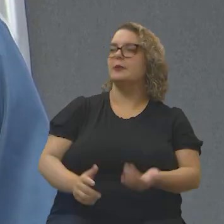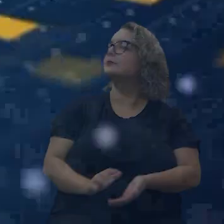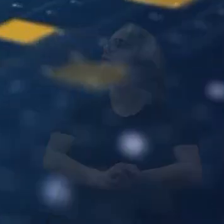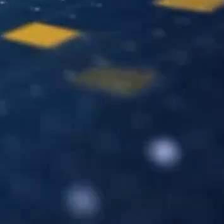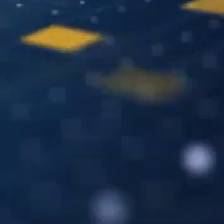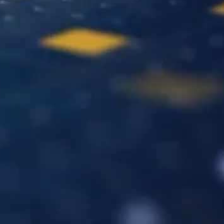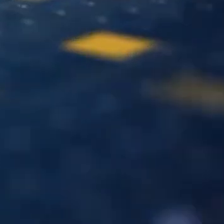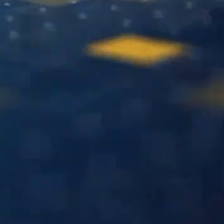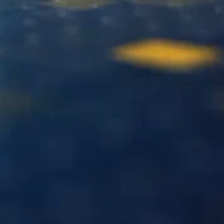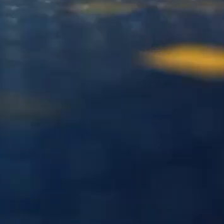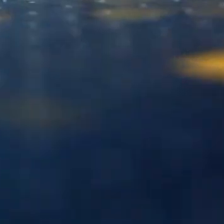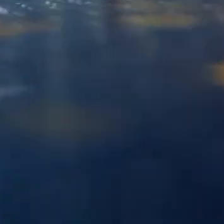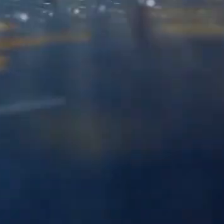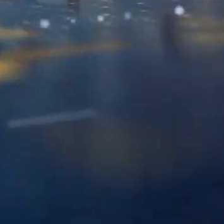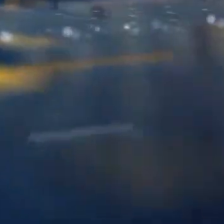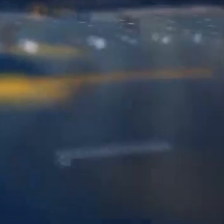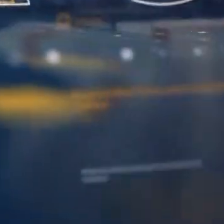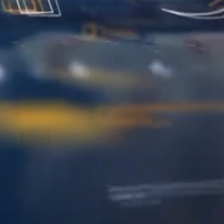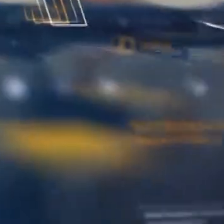seu